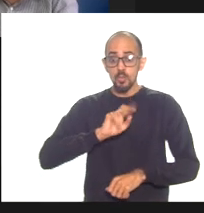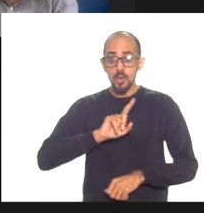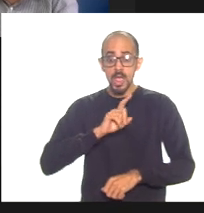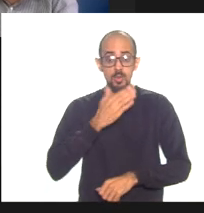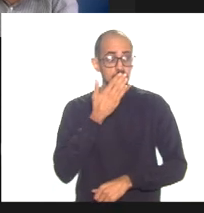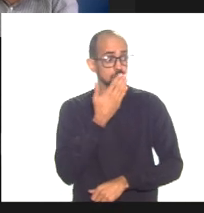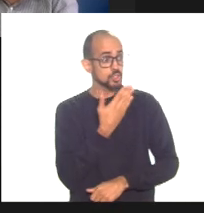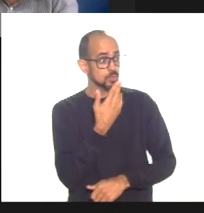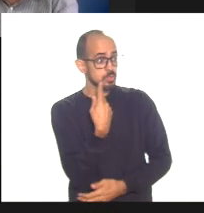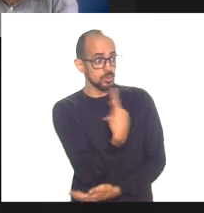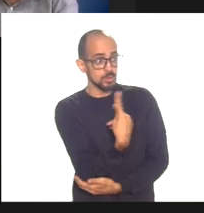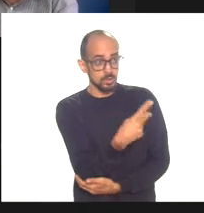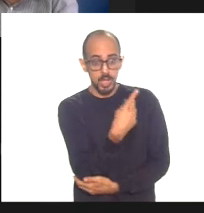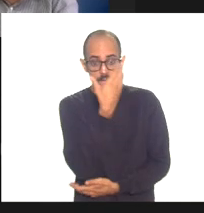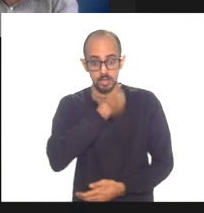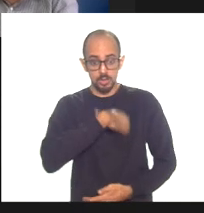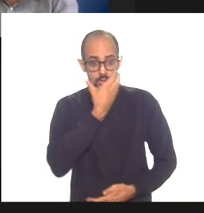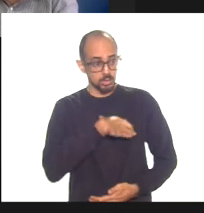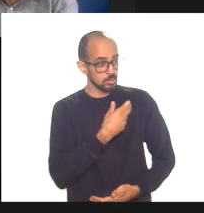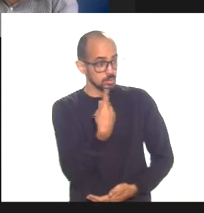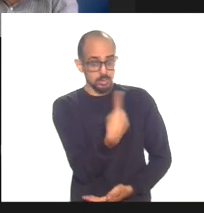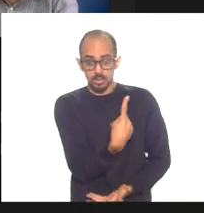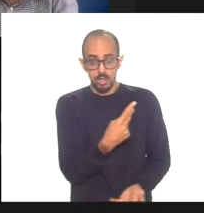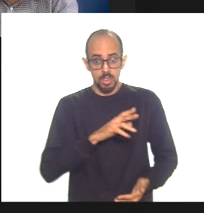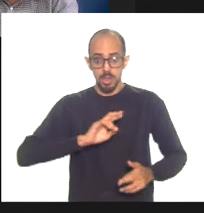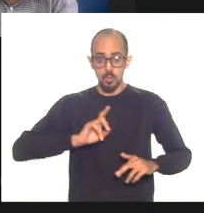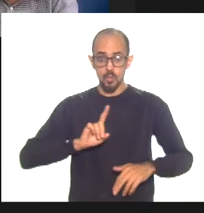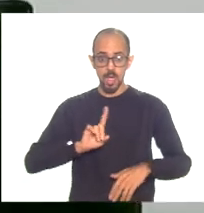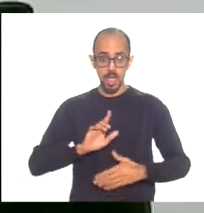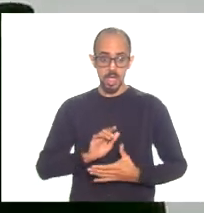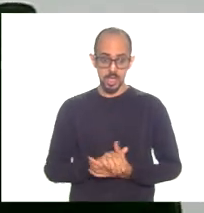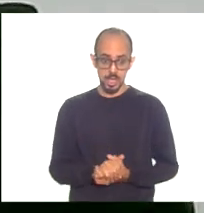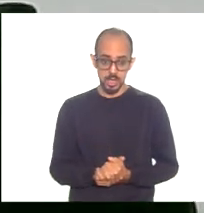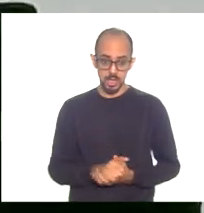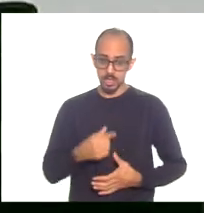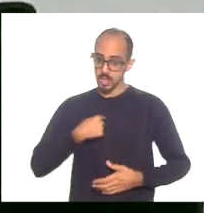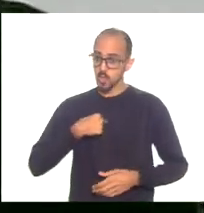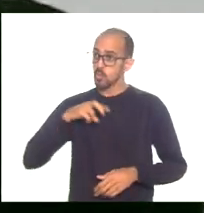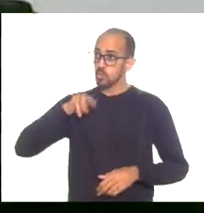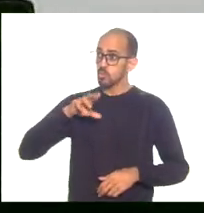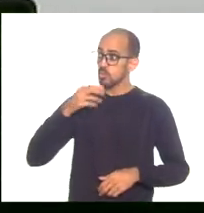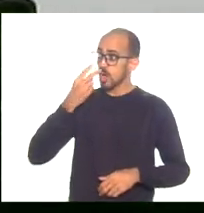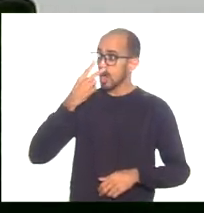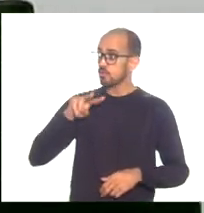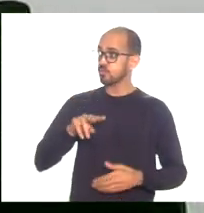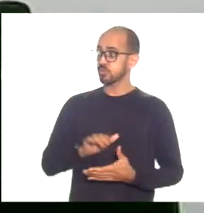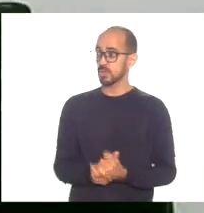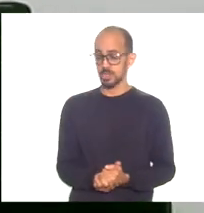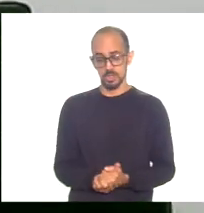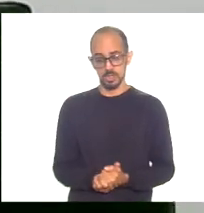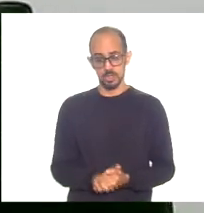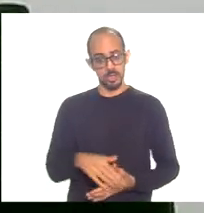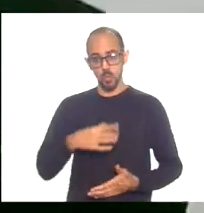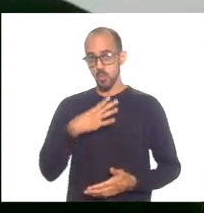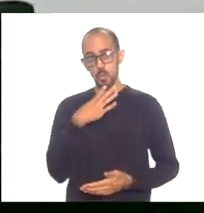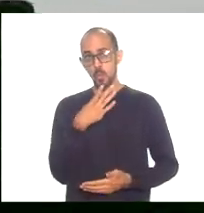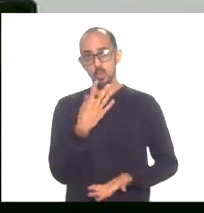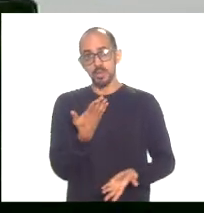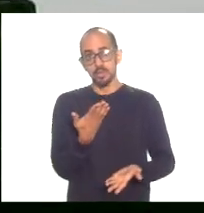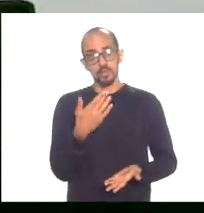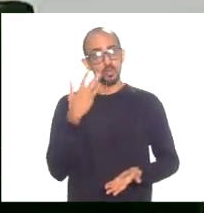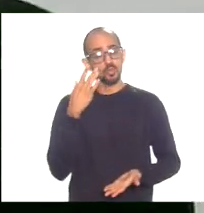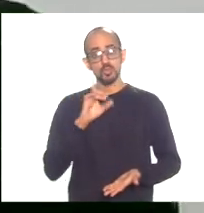a postura do governador Cláudio Castro. Eu desconheço firmemente este processo. Em